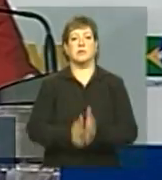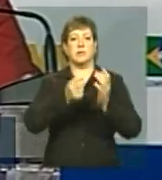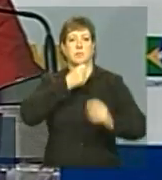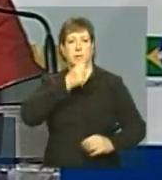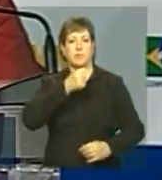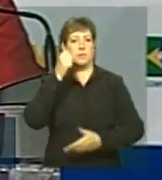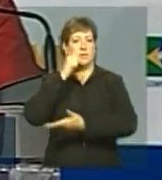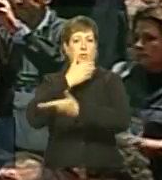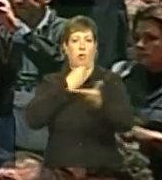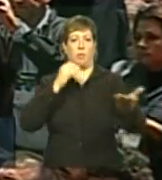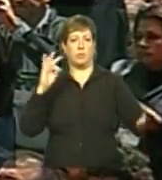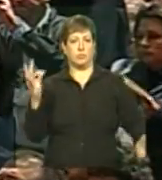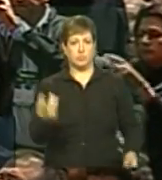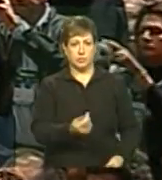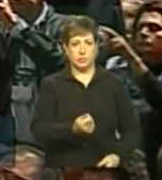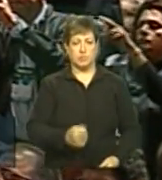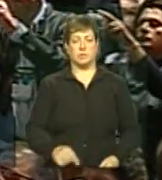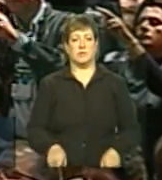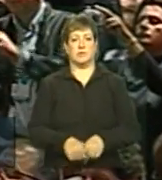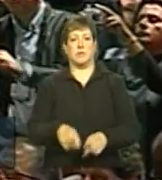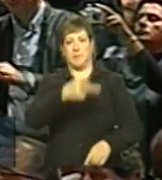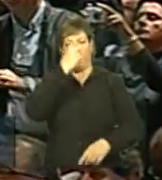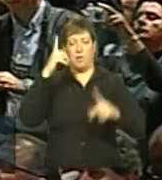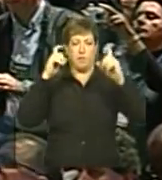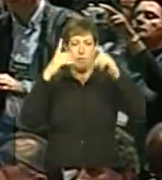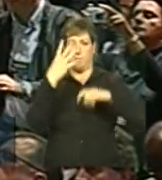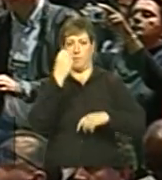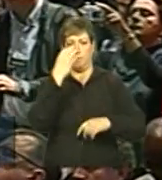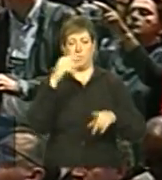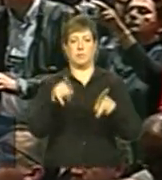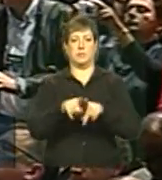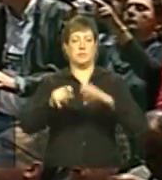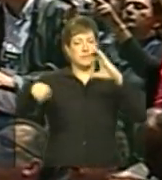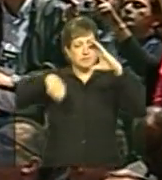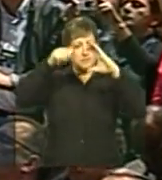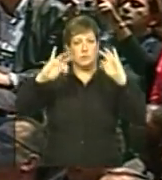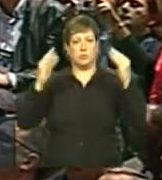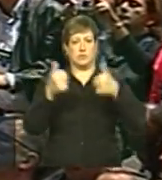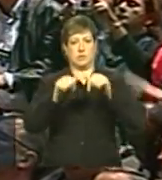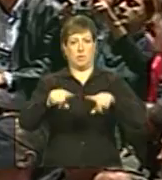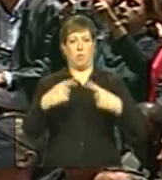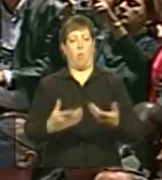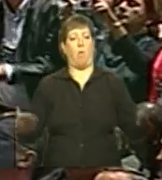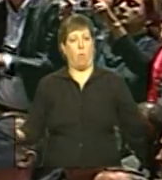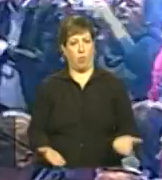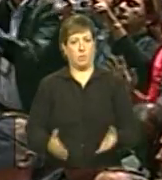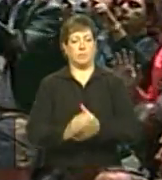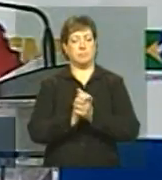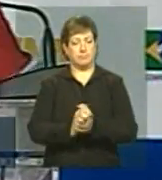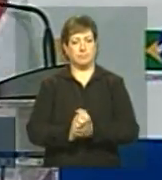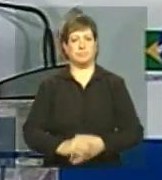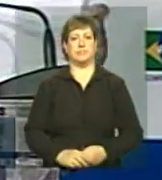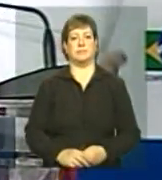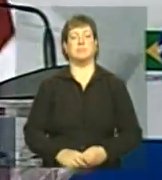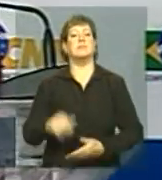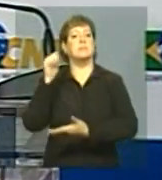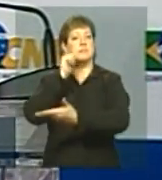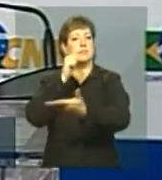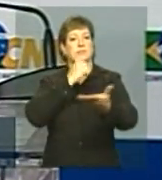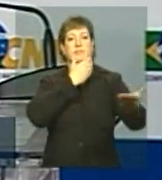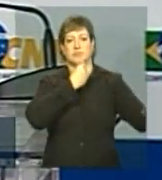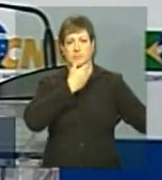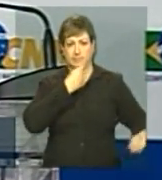e as senhoras jornalistas, os fotógrafos e os cinegrafistas aqui presentes. Senhoras e